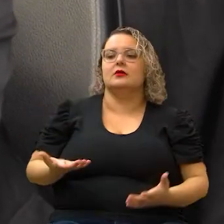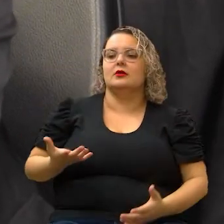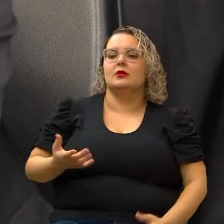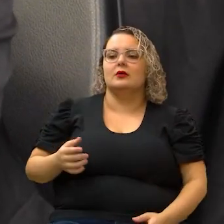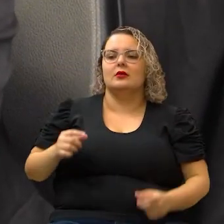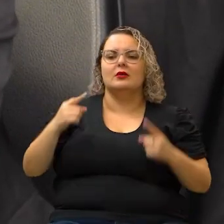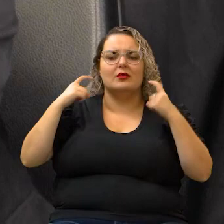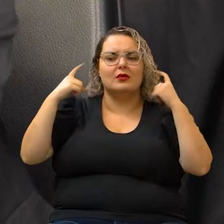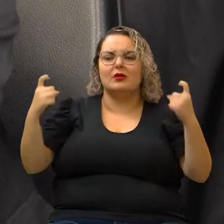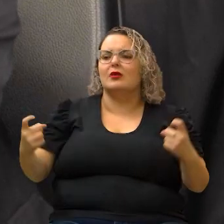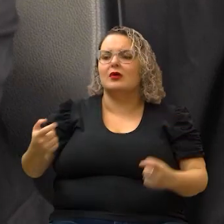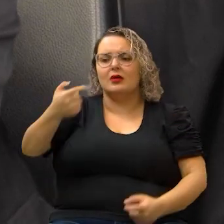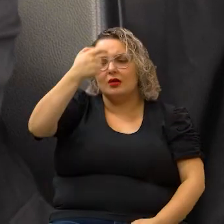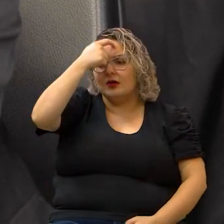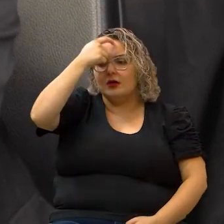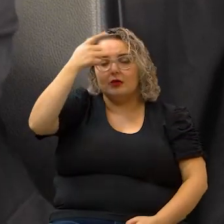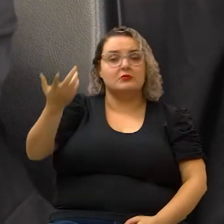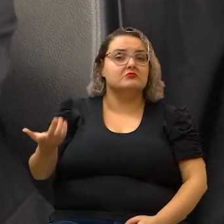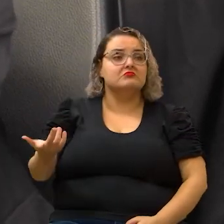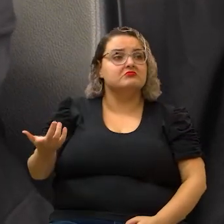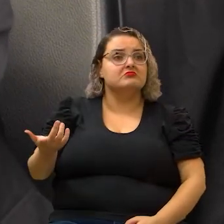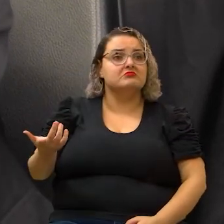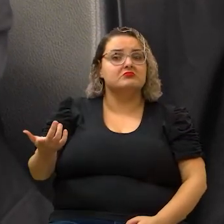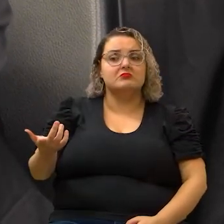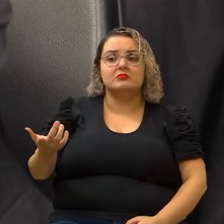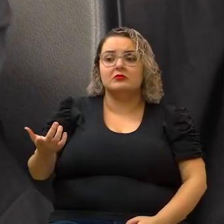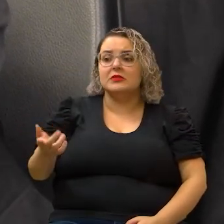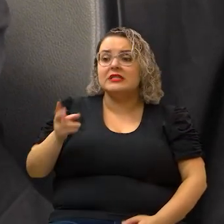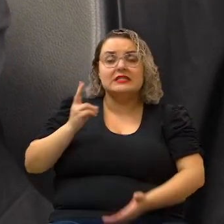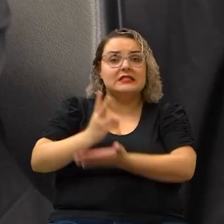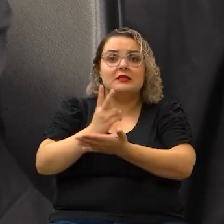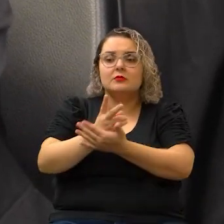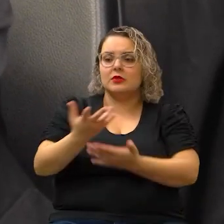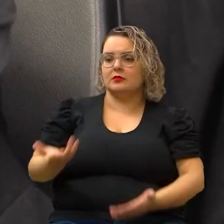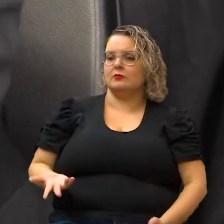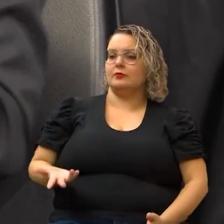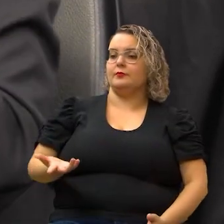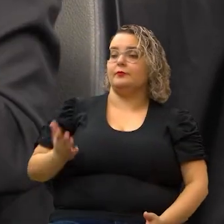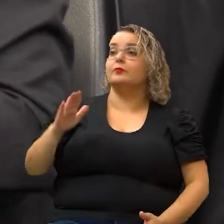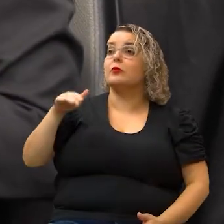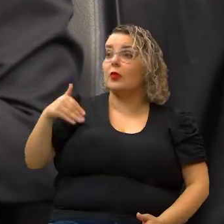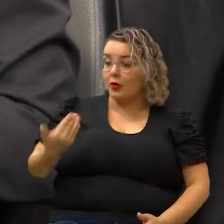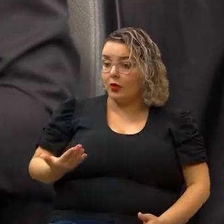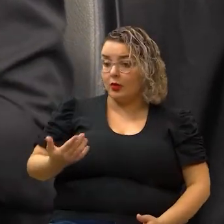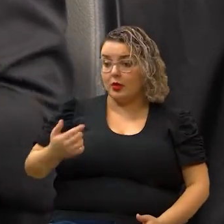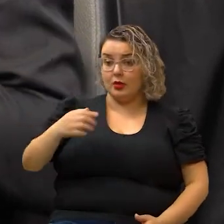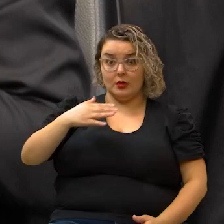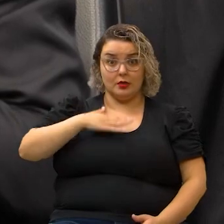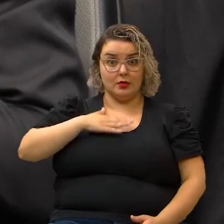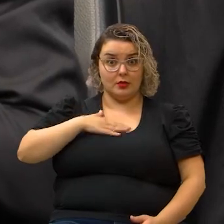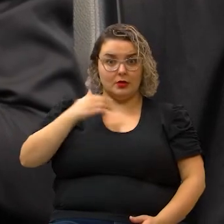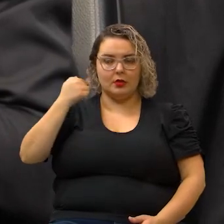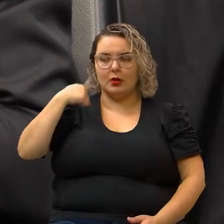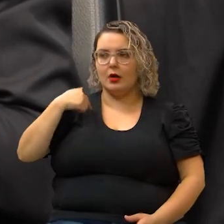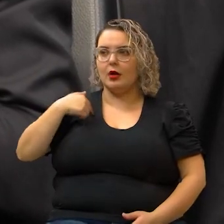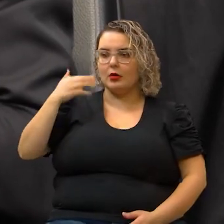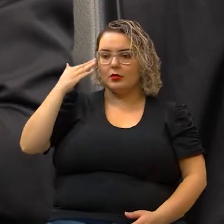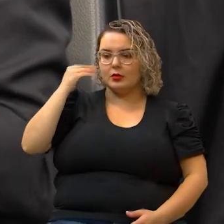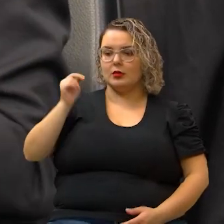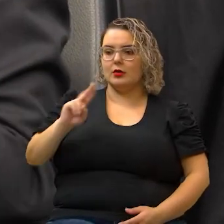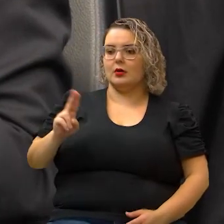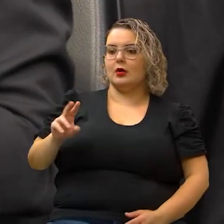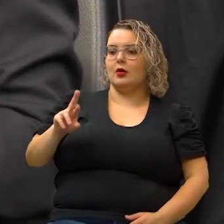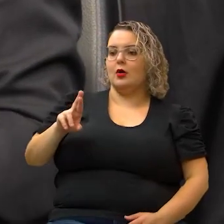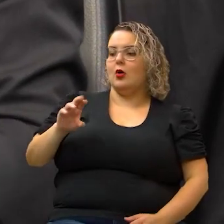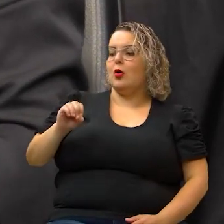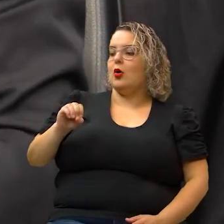toque da oração. Professor consciente Alberto. O tempo todo, eu não fiquei inconsciente em nenhum momento. Tanto é que eu sei o nome da pessoa que me tratou, o